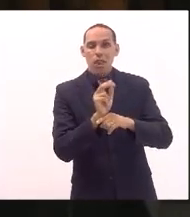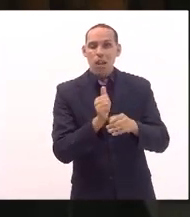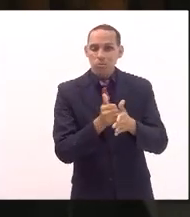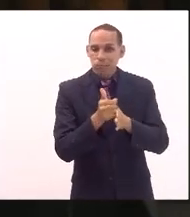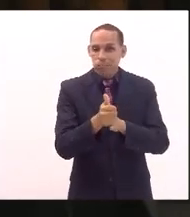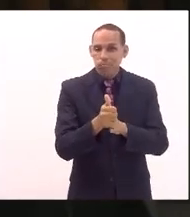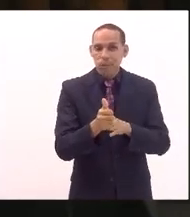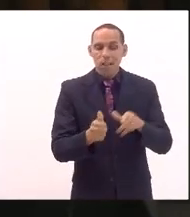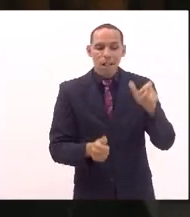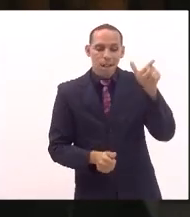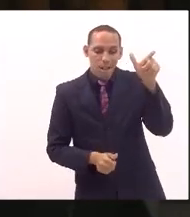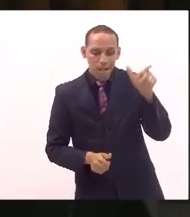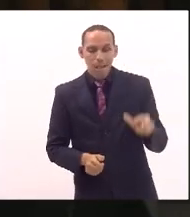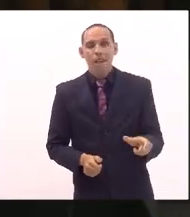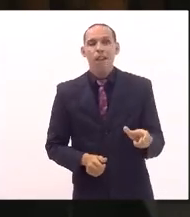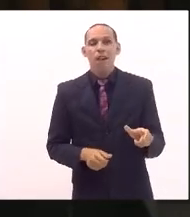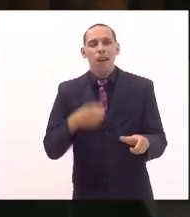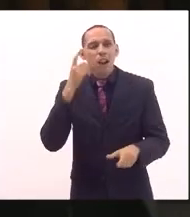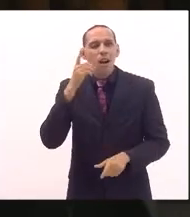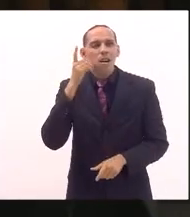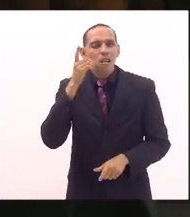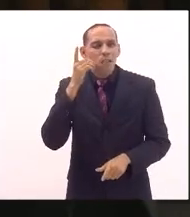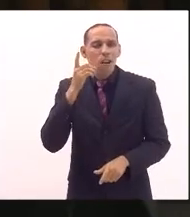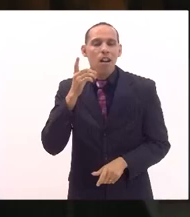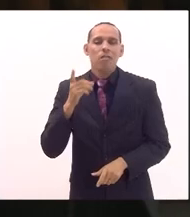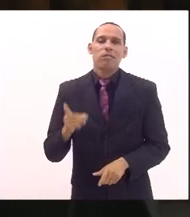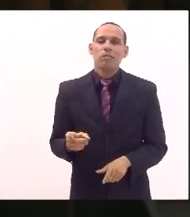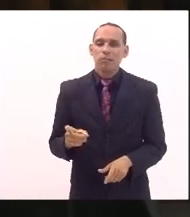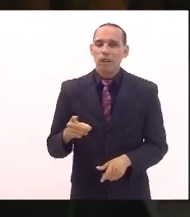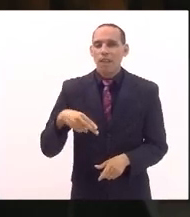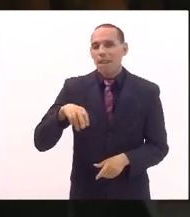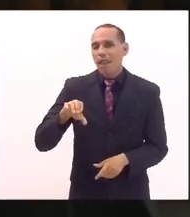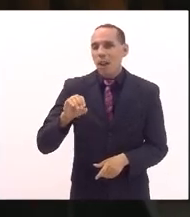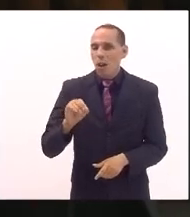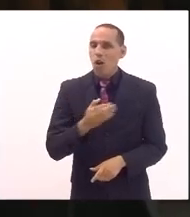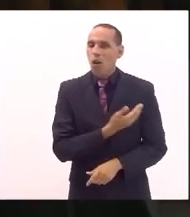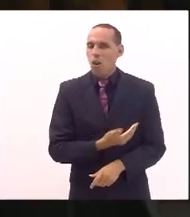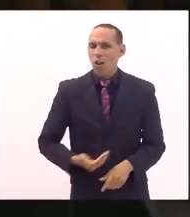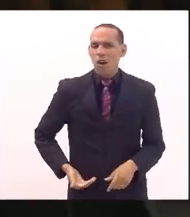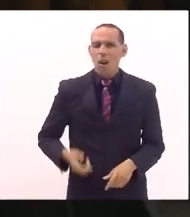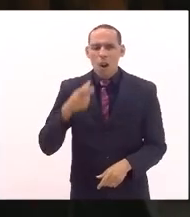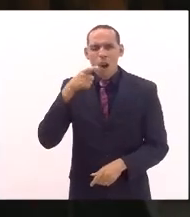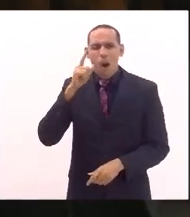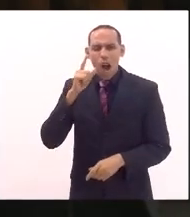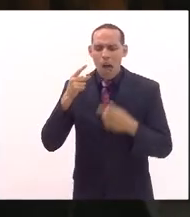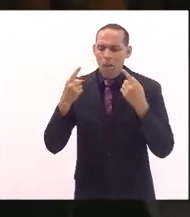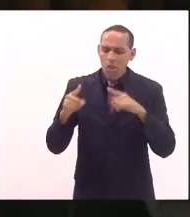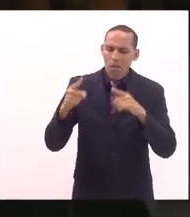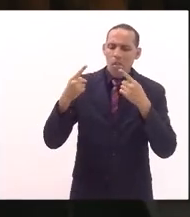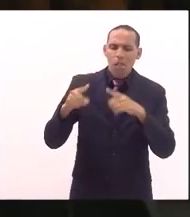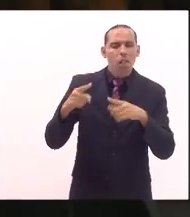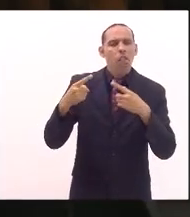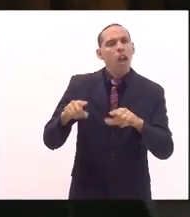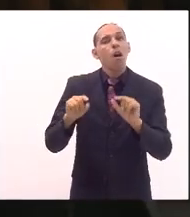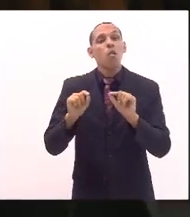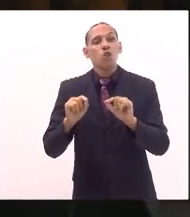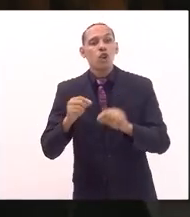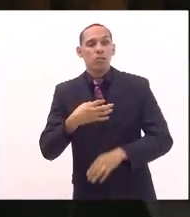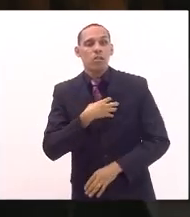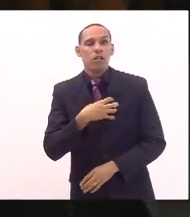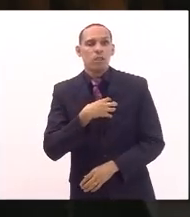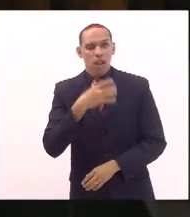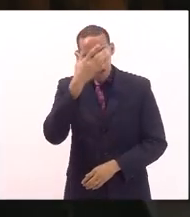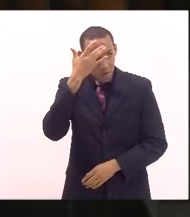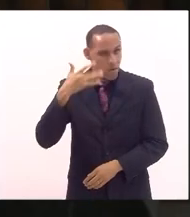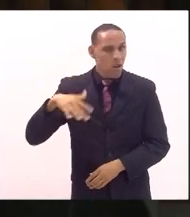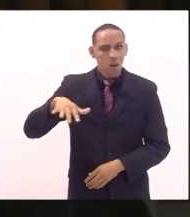deputado Néo governista a o que falou aqui ontem criticando o modo pelo qual as pessoas